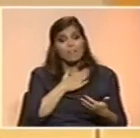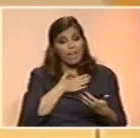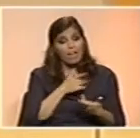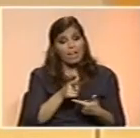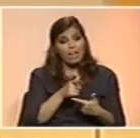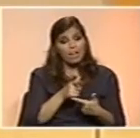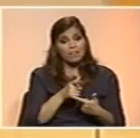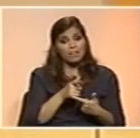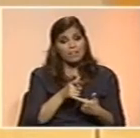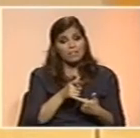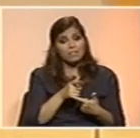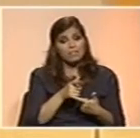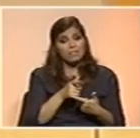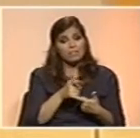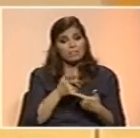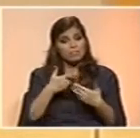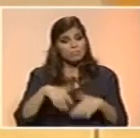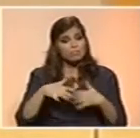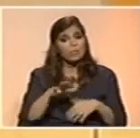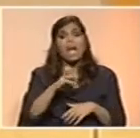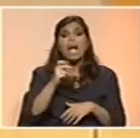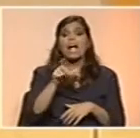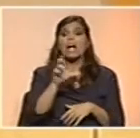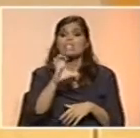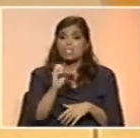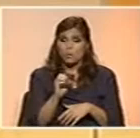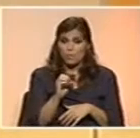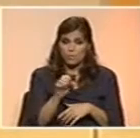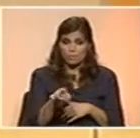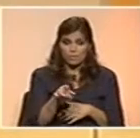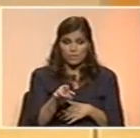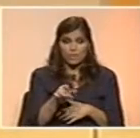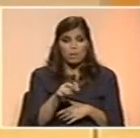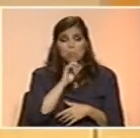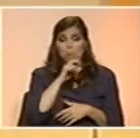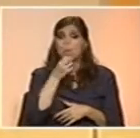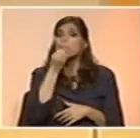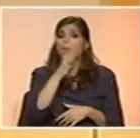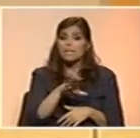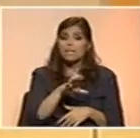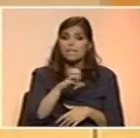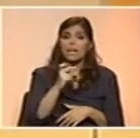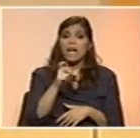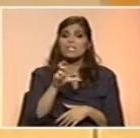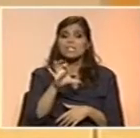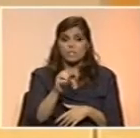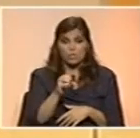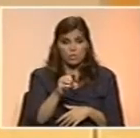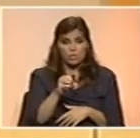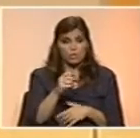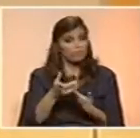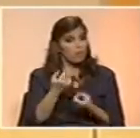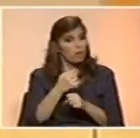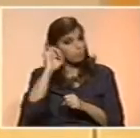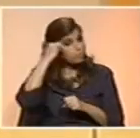vai facilitar a excreção renal de cálcio e, portanto, é provável que haja perda de cálcio e menor eficácia do cálcio para os